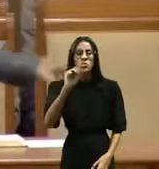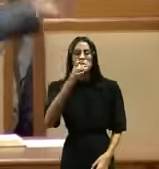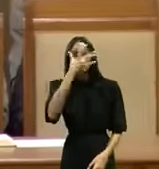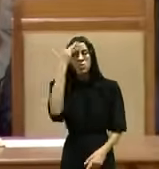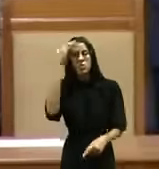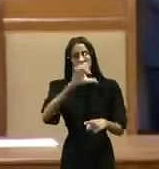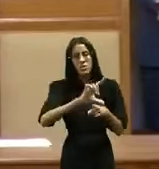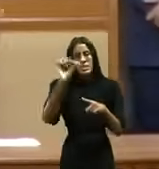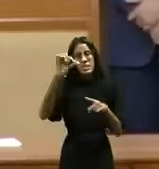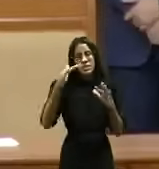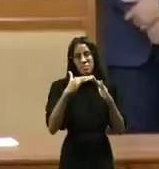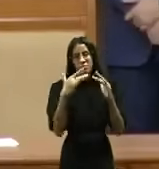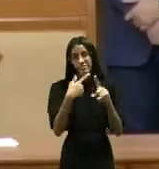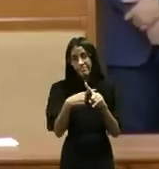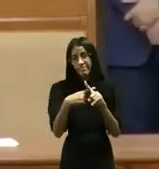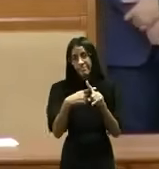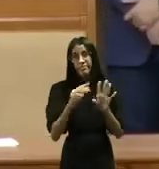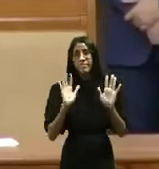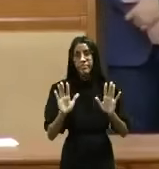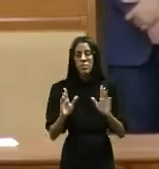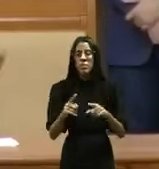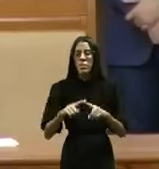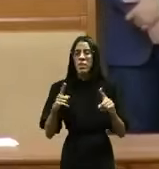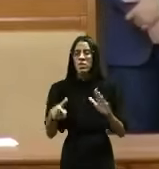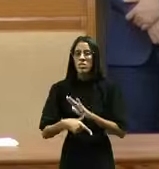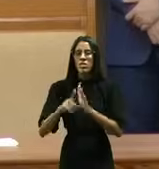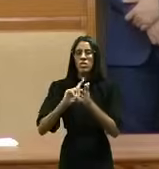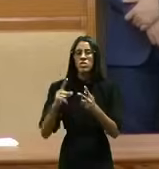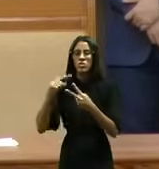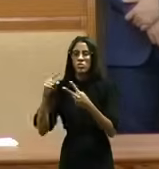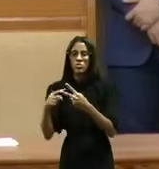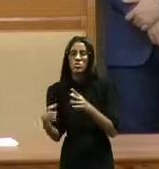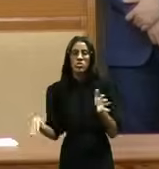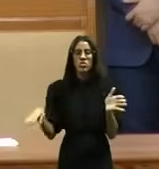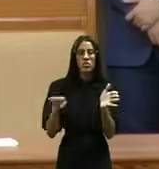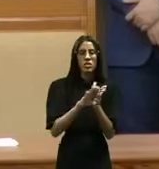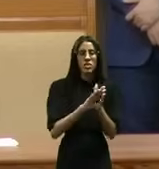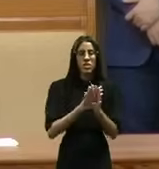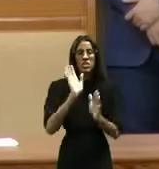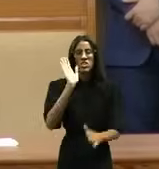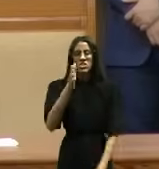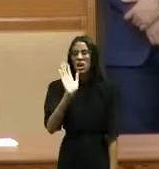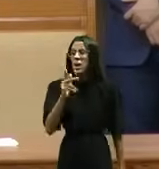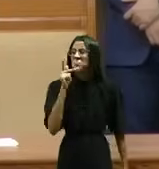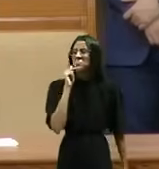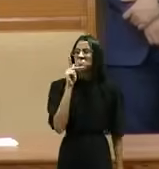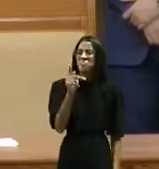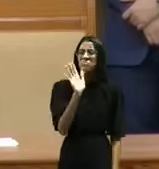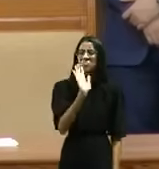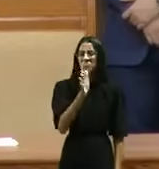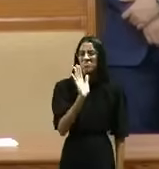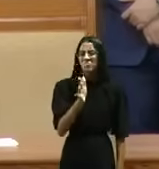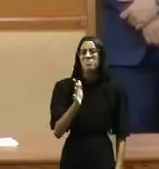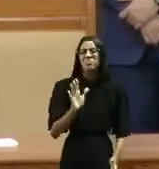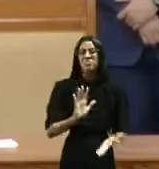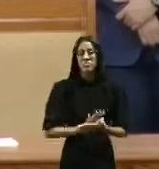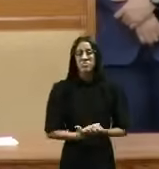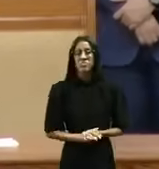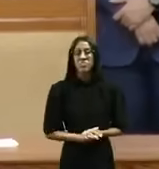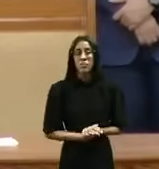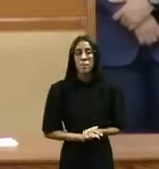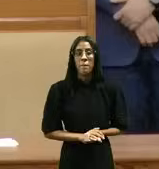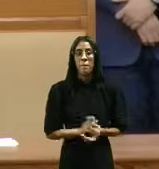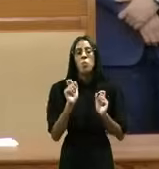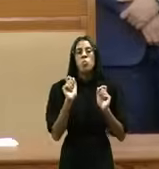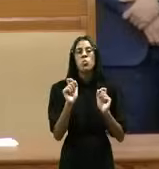uma ideia antes de Daniel Berg e gunaving chegarem tinha tido uma profecia que a igreja estava orando para mandar dois homens